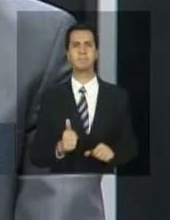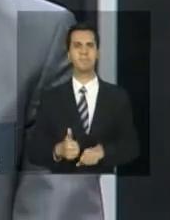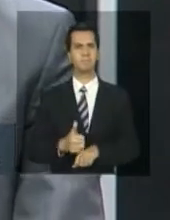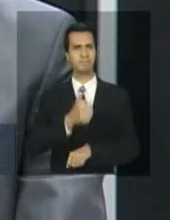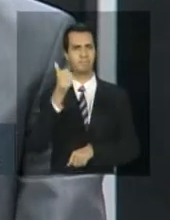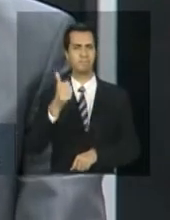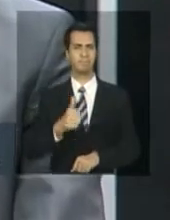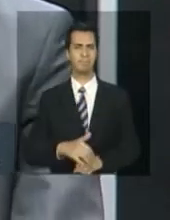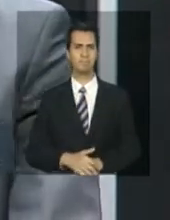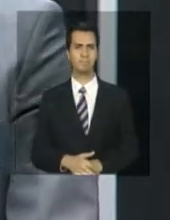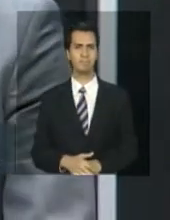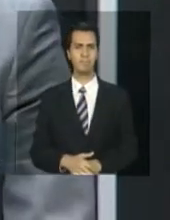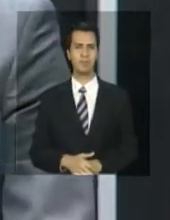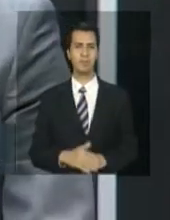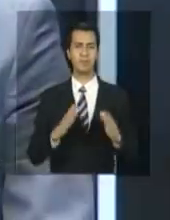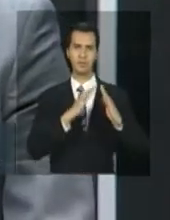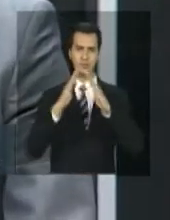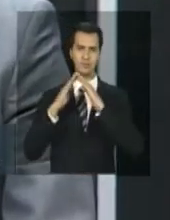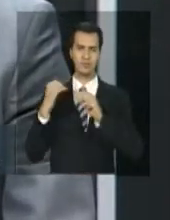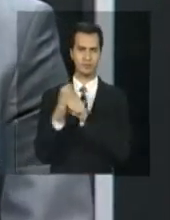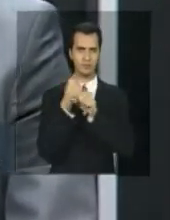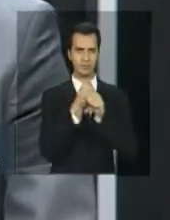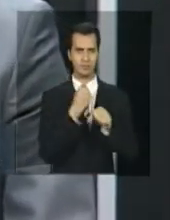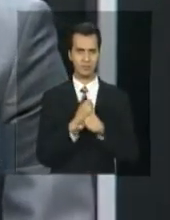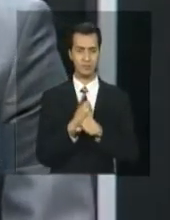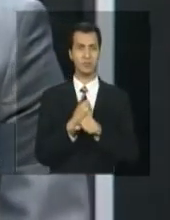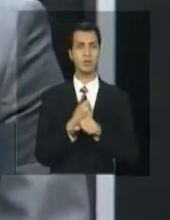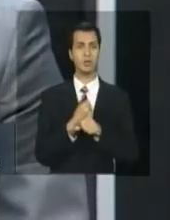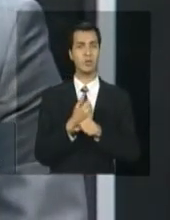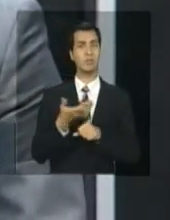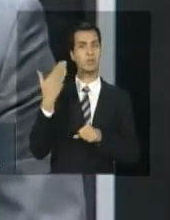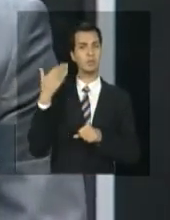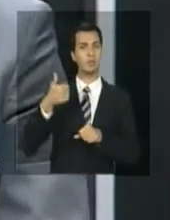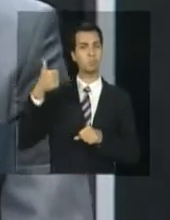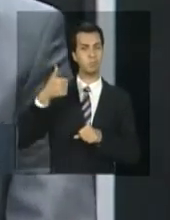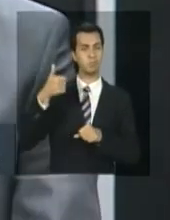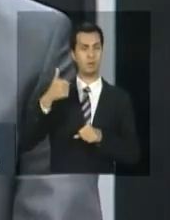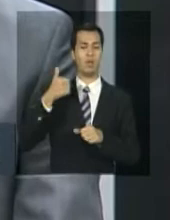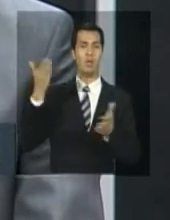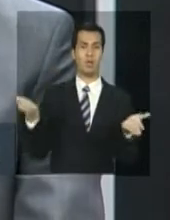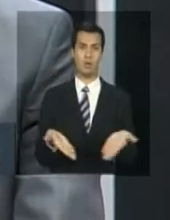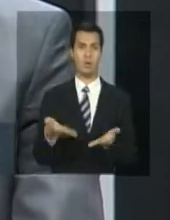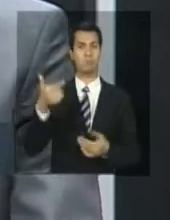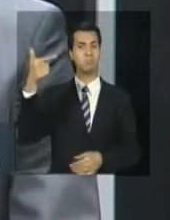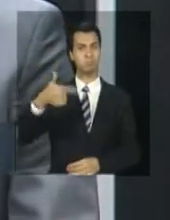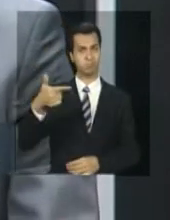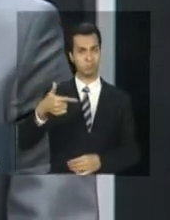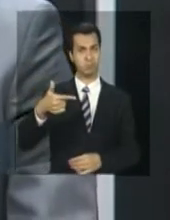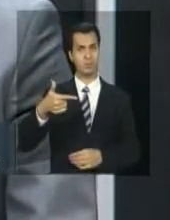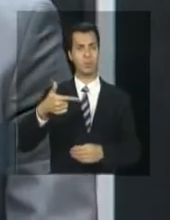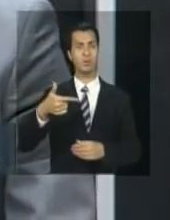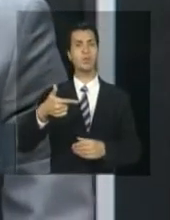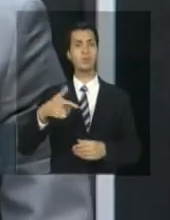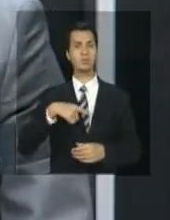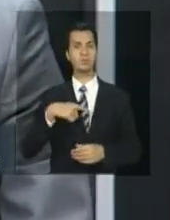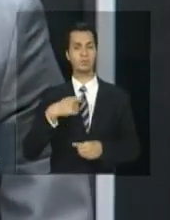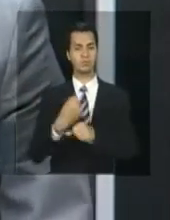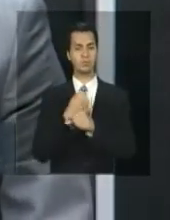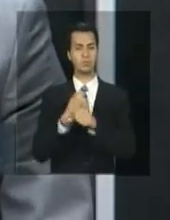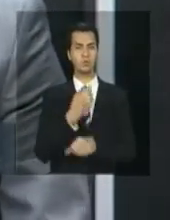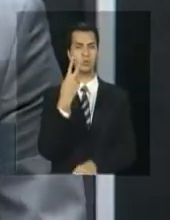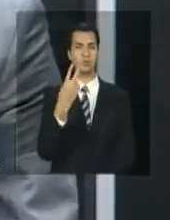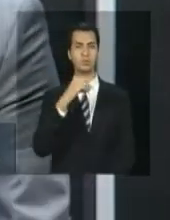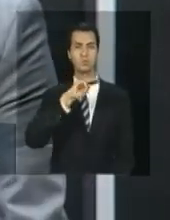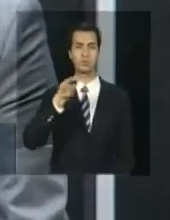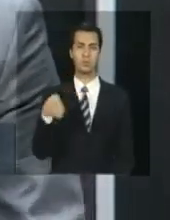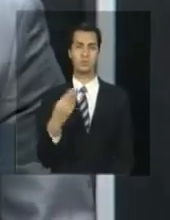do Minha Casa Minha Vida já está em curso. São mais 2 milhões de moradias destinadas